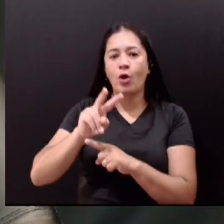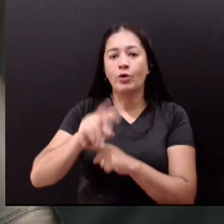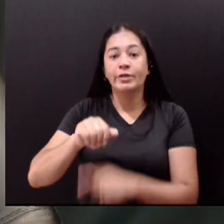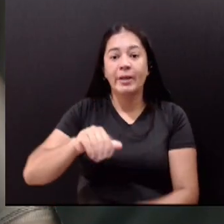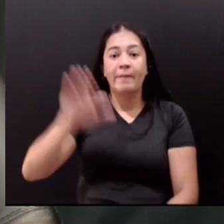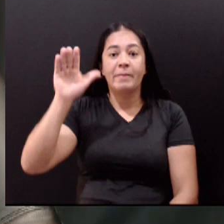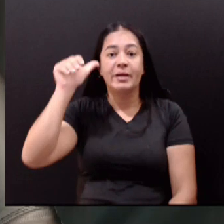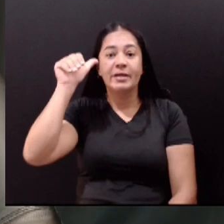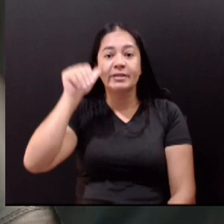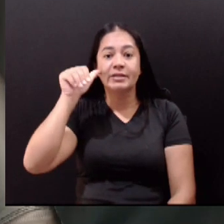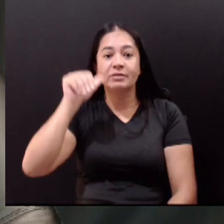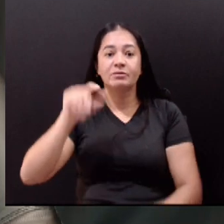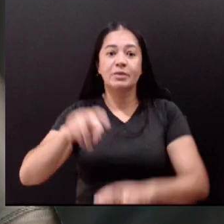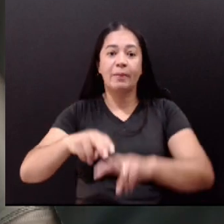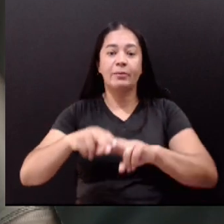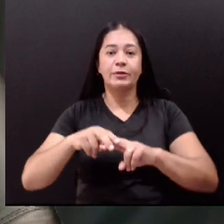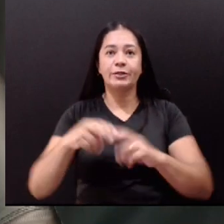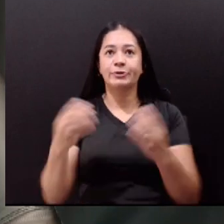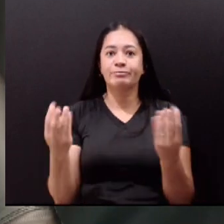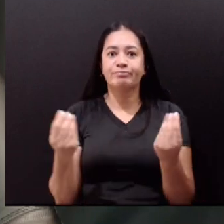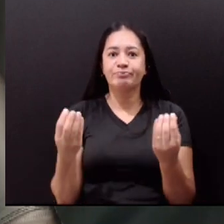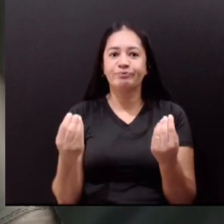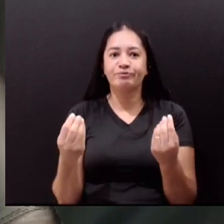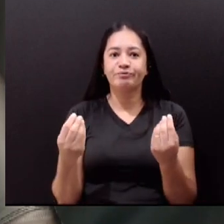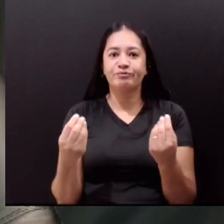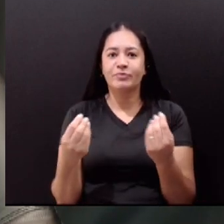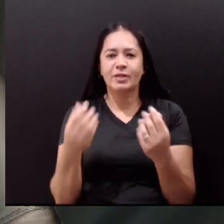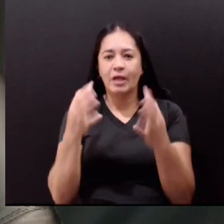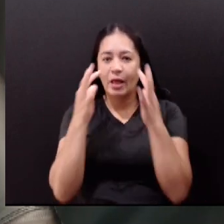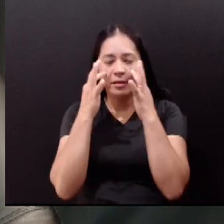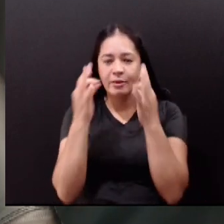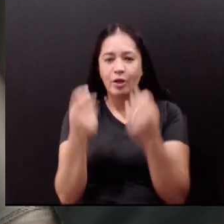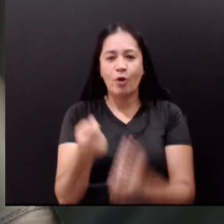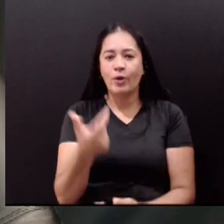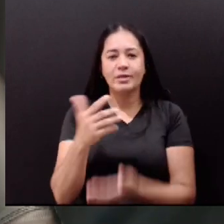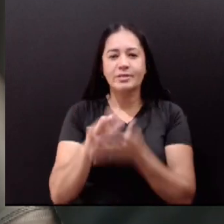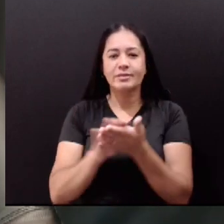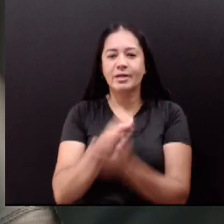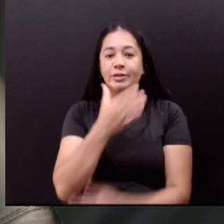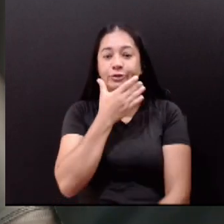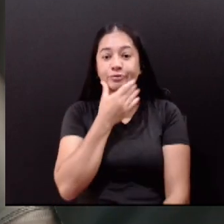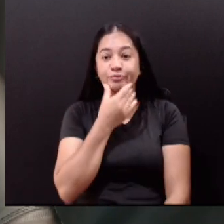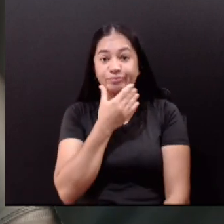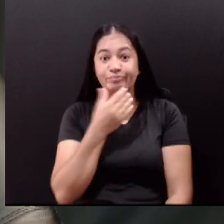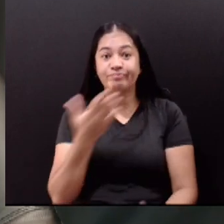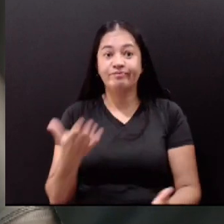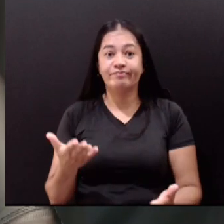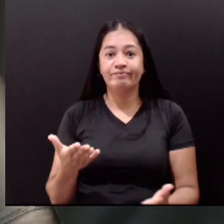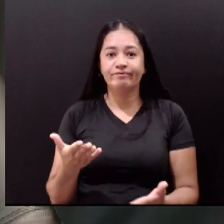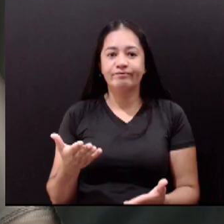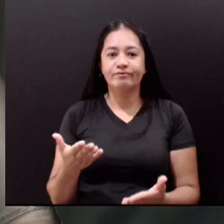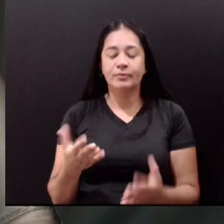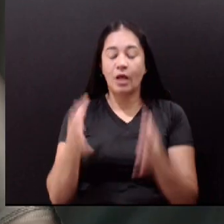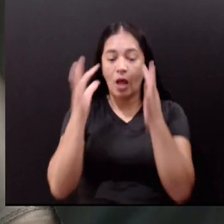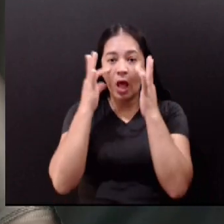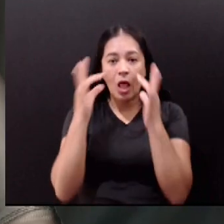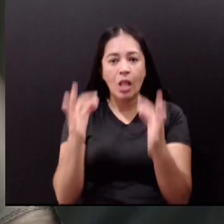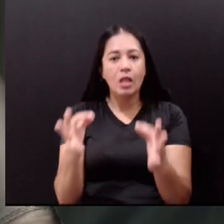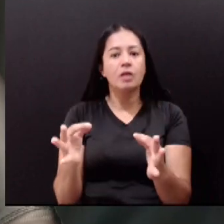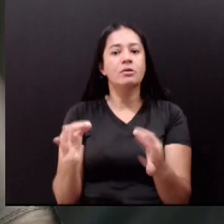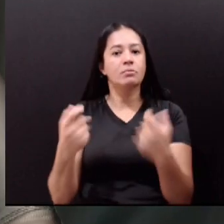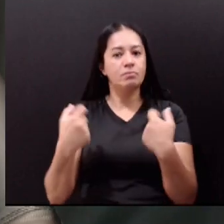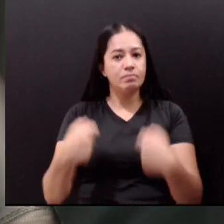acaba, não prestando muita atenção nos meninos, e acende um alerta para que a gente preste muita atenção nos